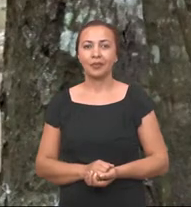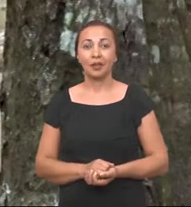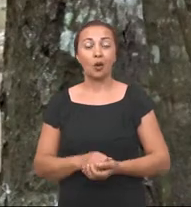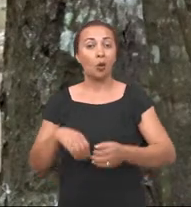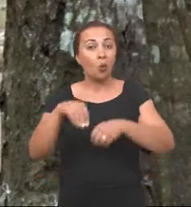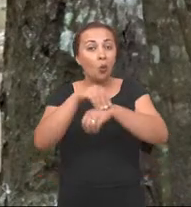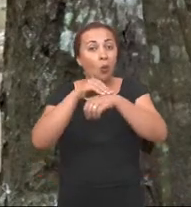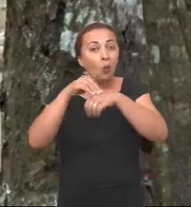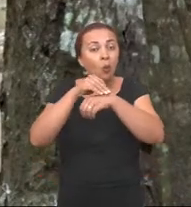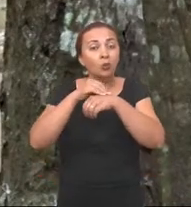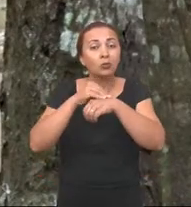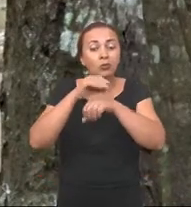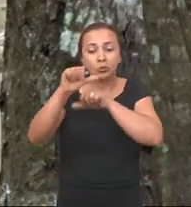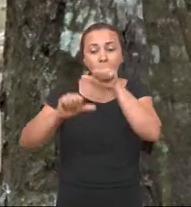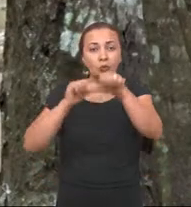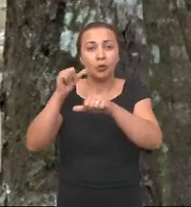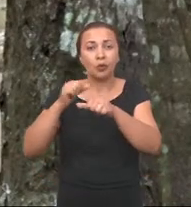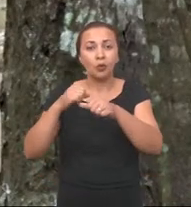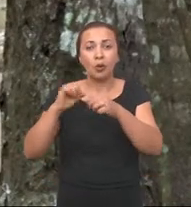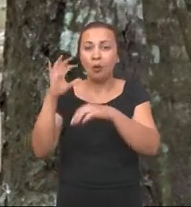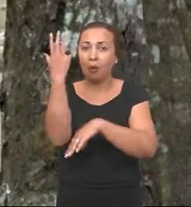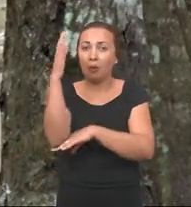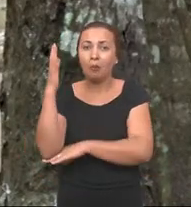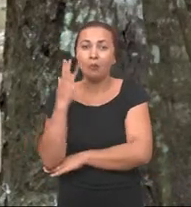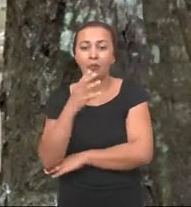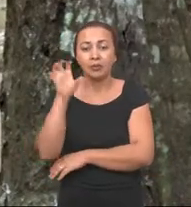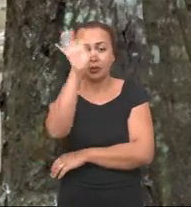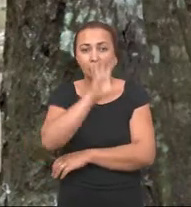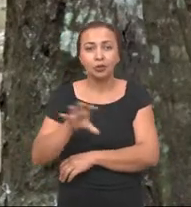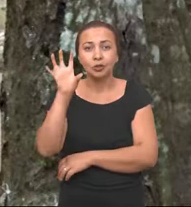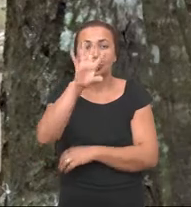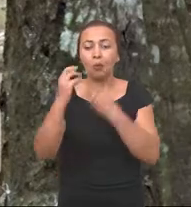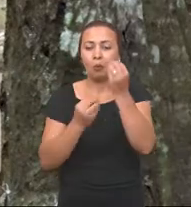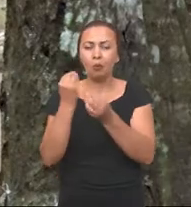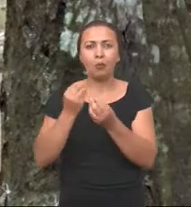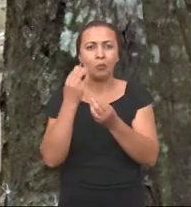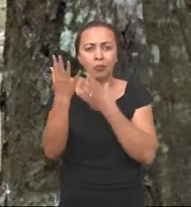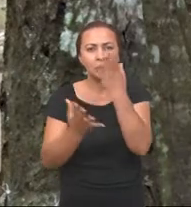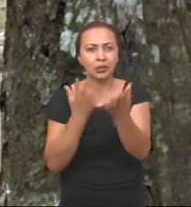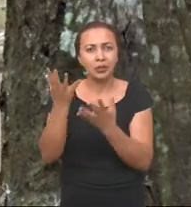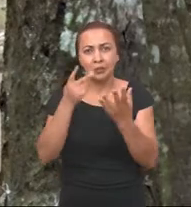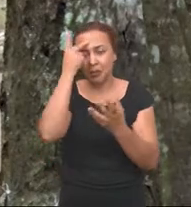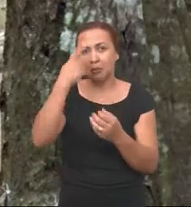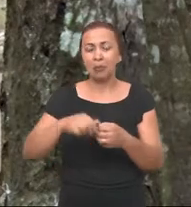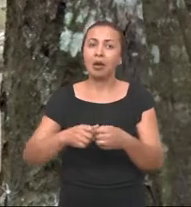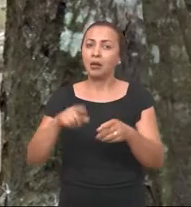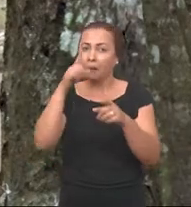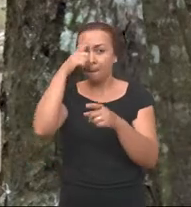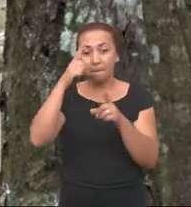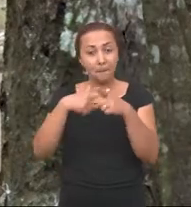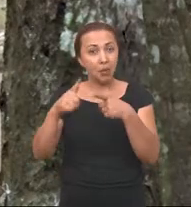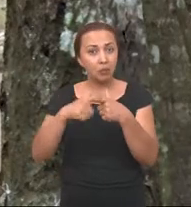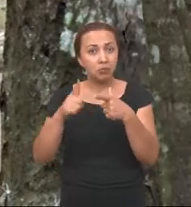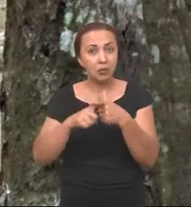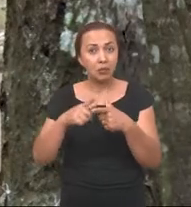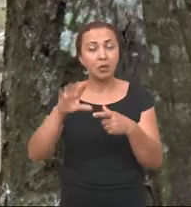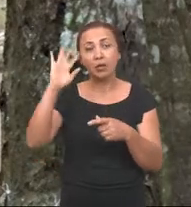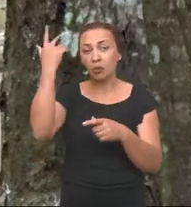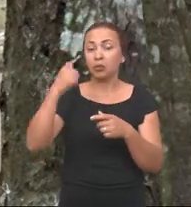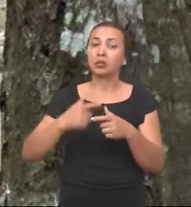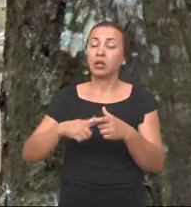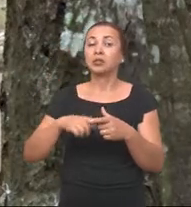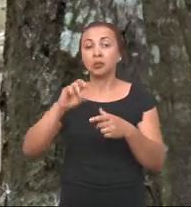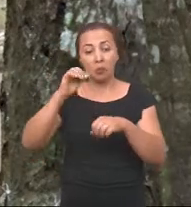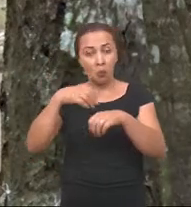Um gel desenvolvido com plantas da região como produto alternativo para o tratamento de envenenamentos provocados por